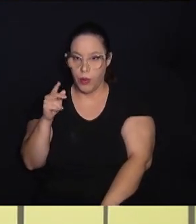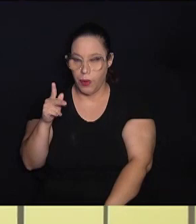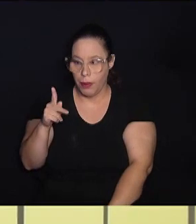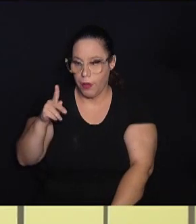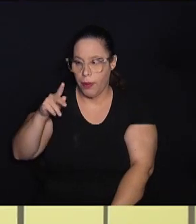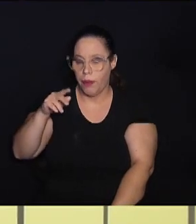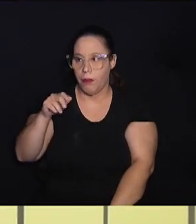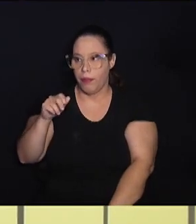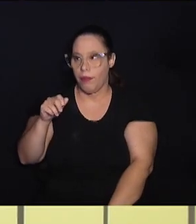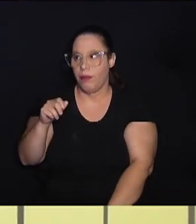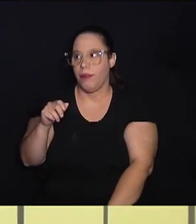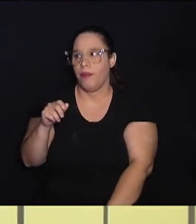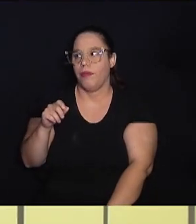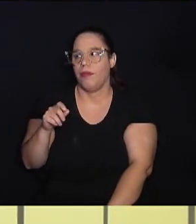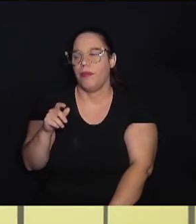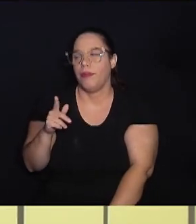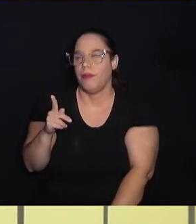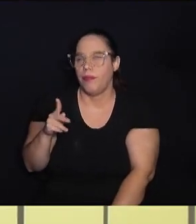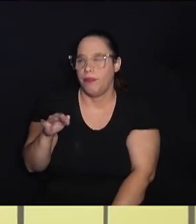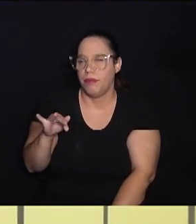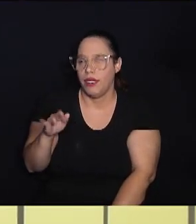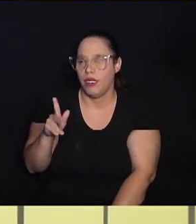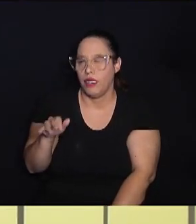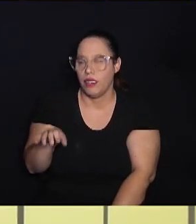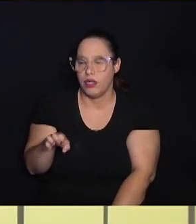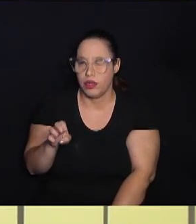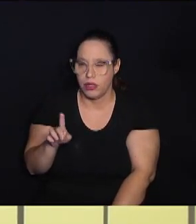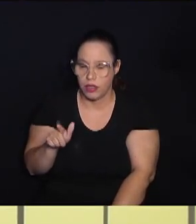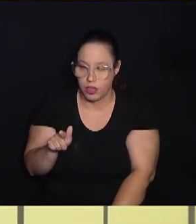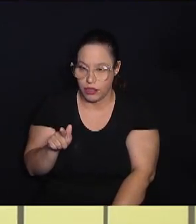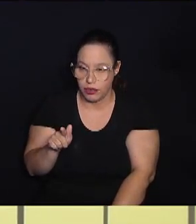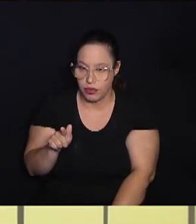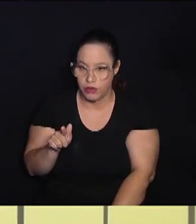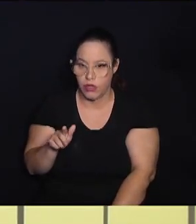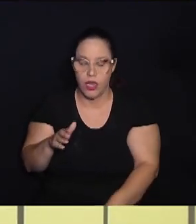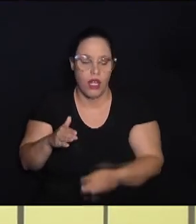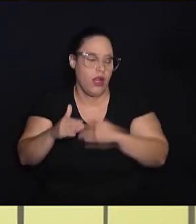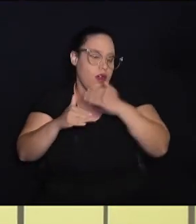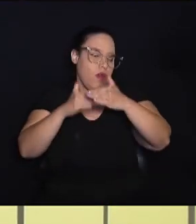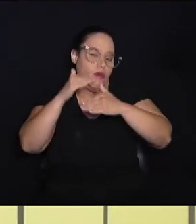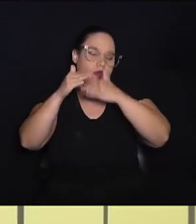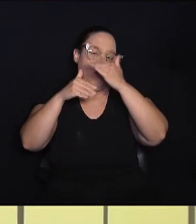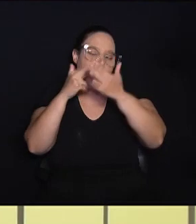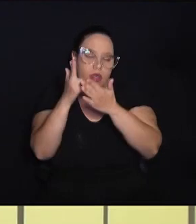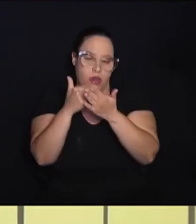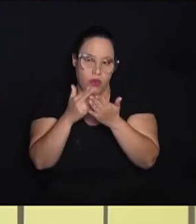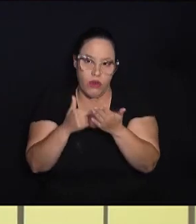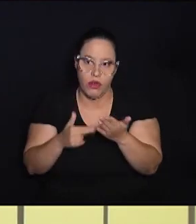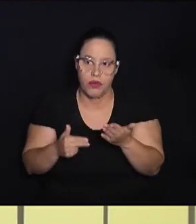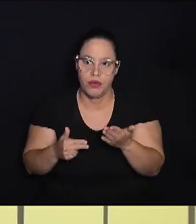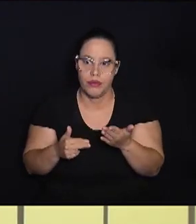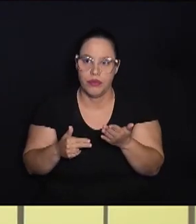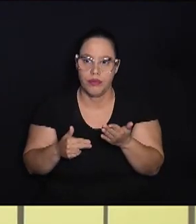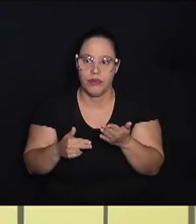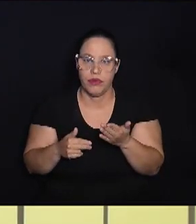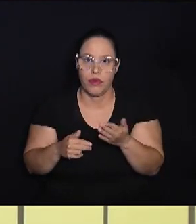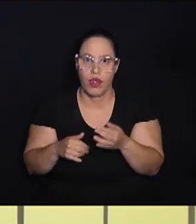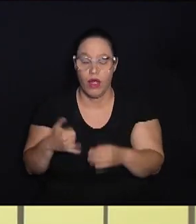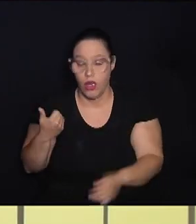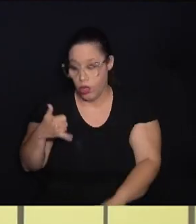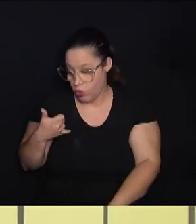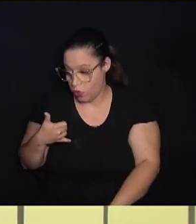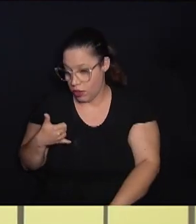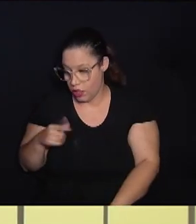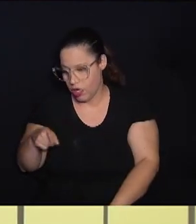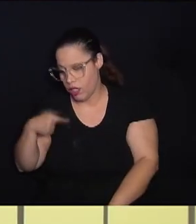tem é esperado que você tenha uma evolução do desenho né Então a partir de tal idade você tem os riscos desordenados